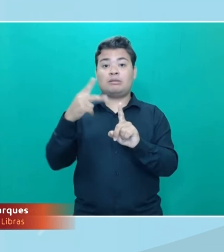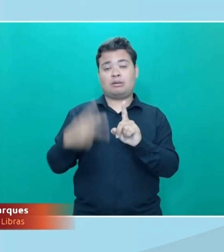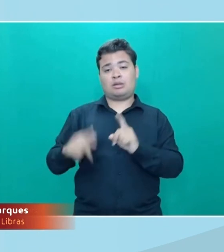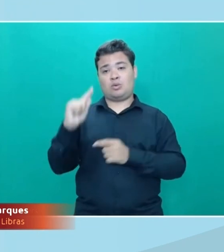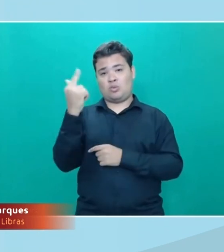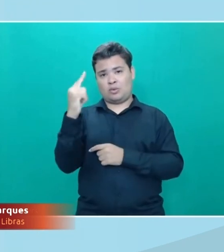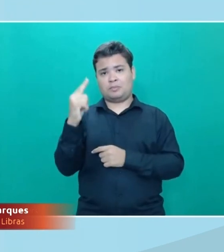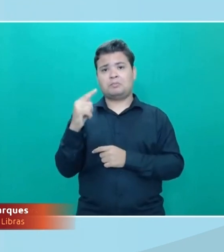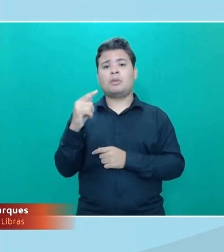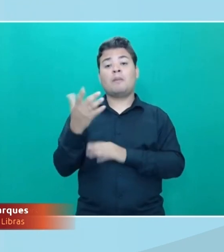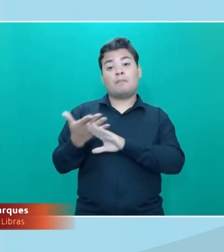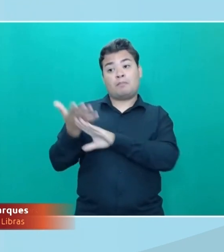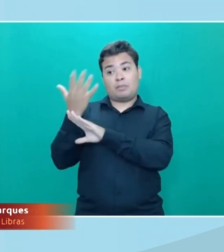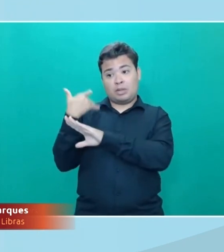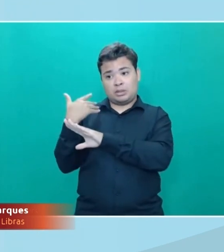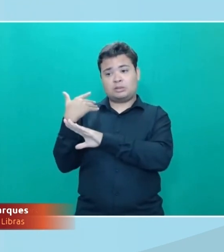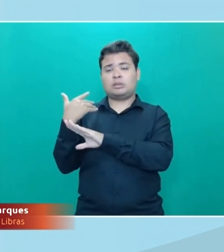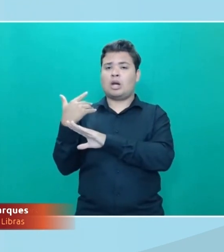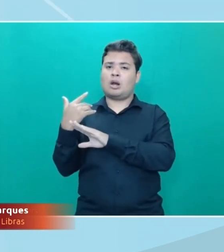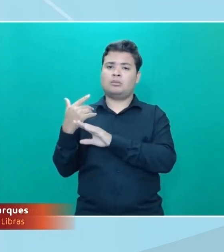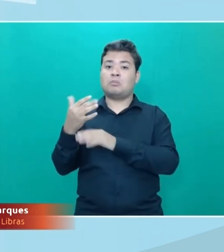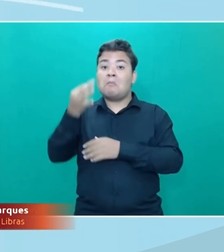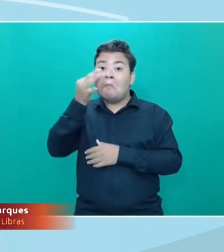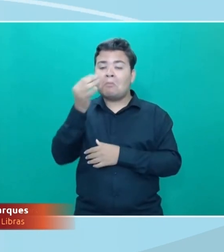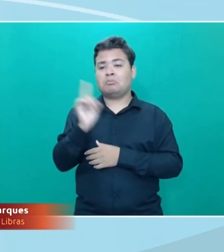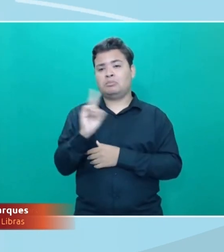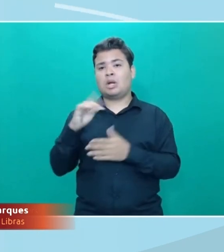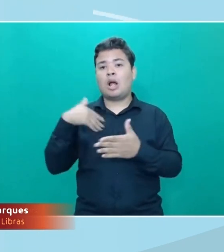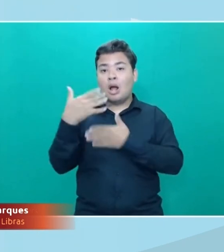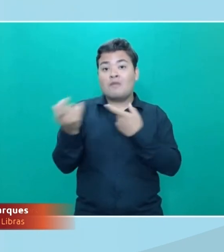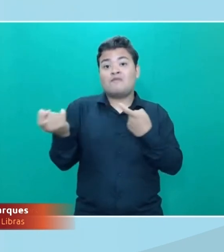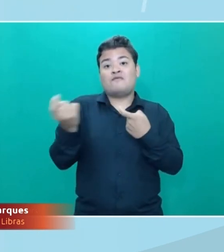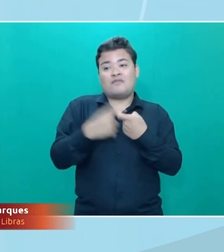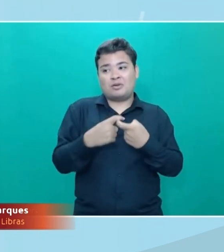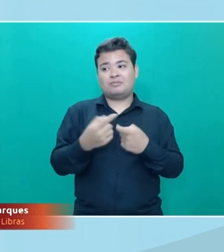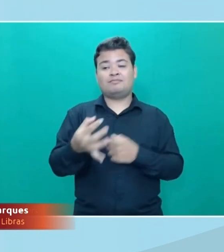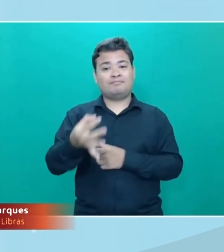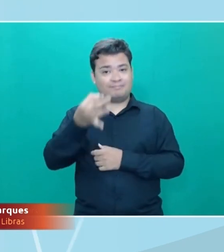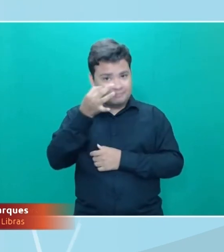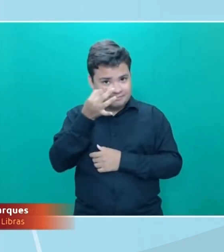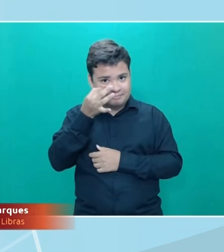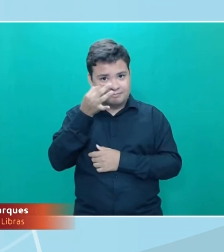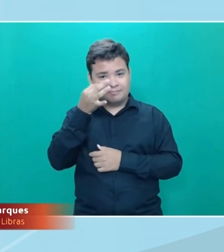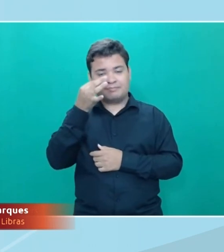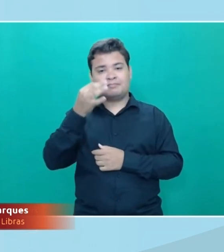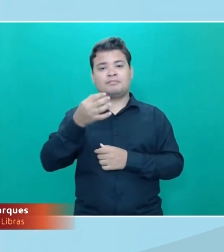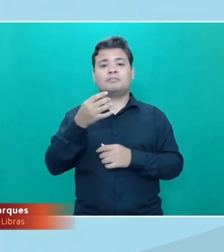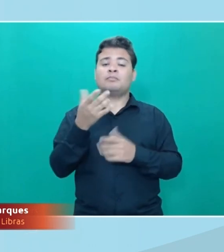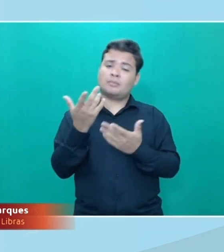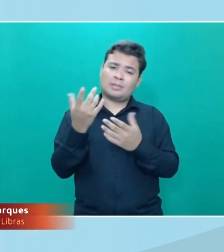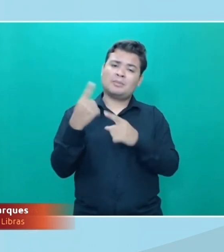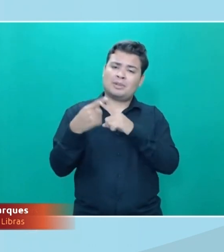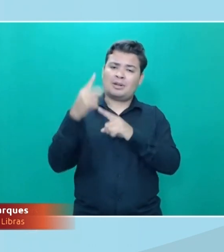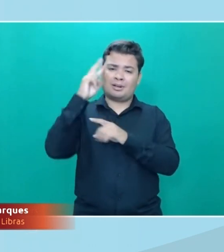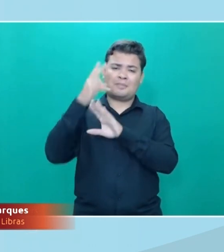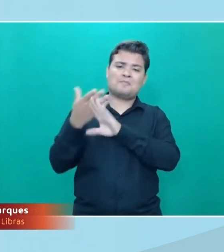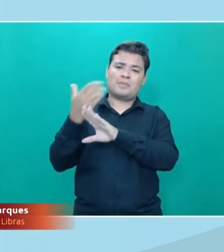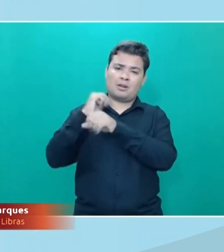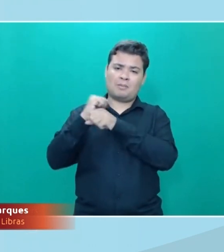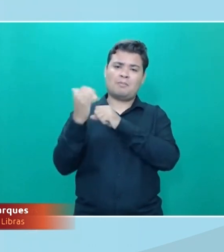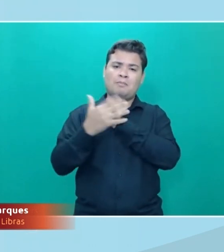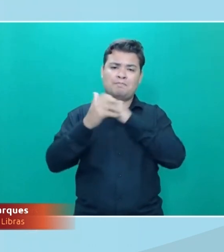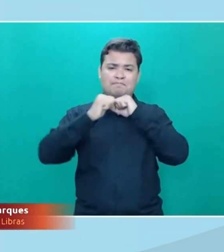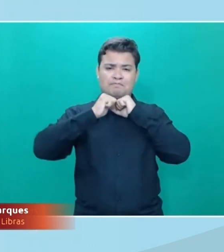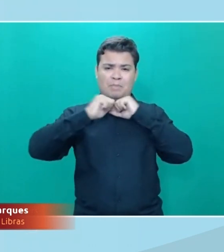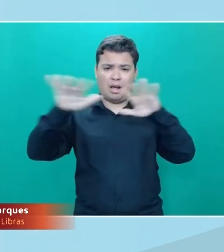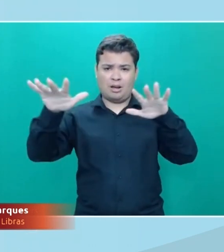ano, né, depois de ter que parar as apresentações presenciais por conta da pandemia de Covid-19.